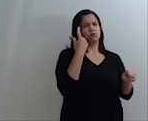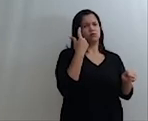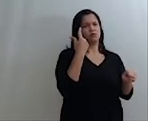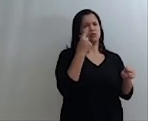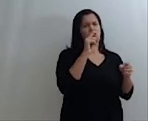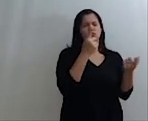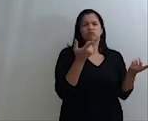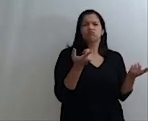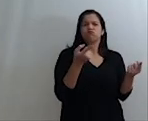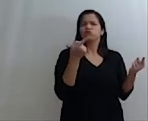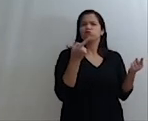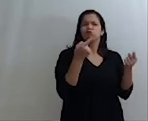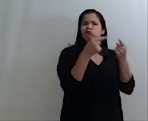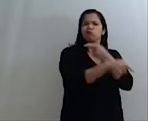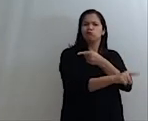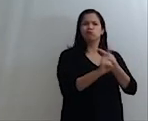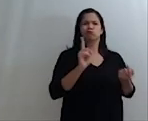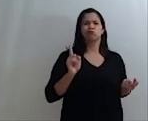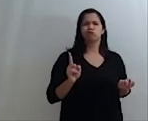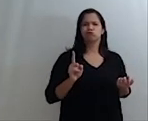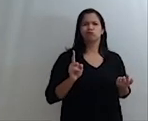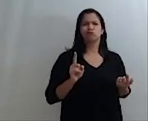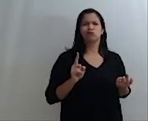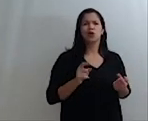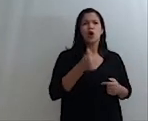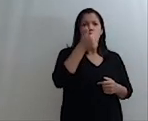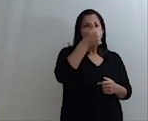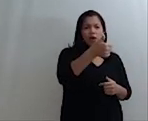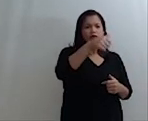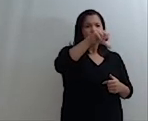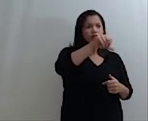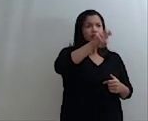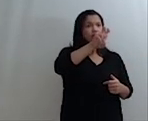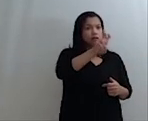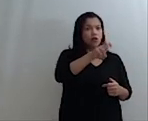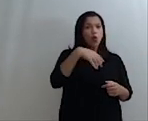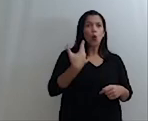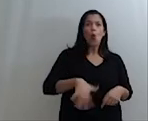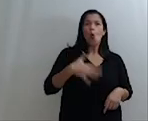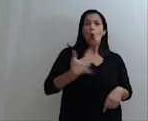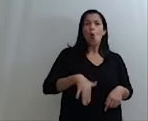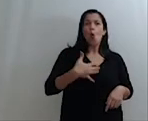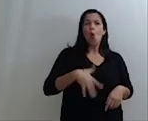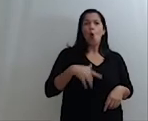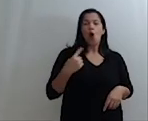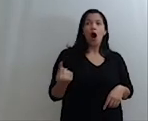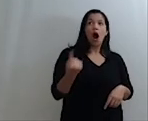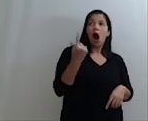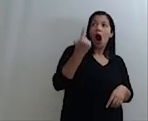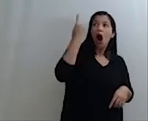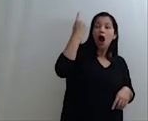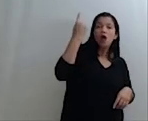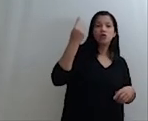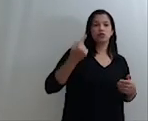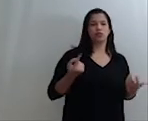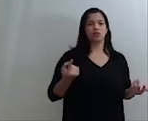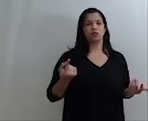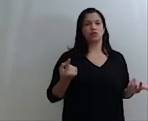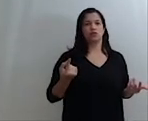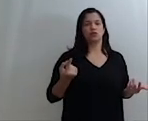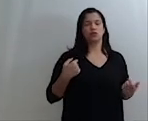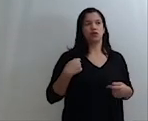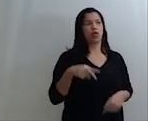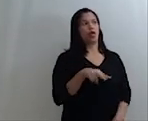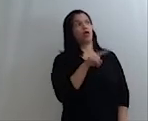pessoa de 1,95 chama atenção em qualquer ambiente né chama atenção em qualquer ambiente a altura é marcante é um traço